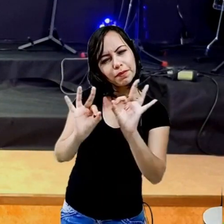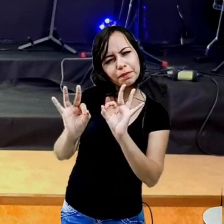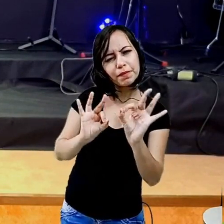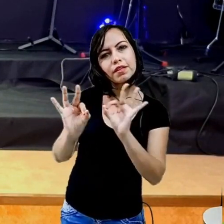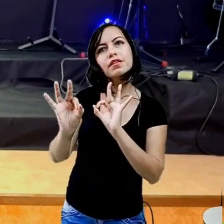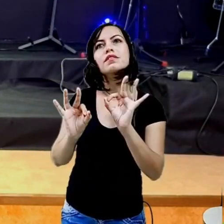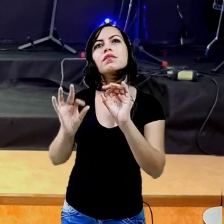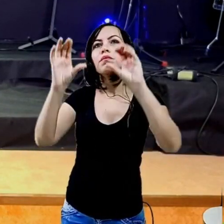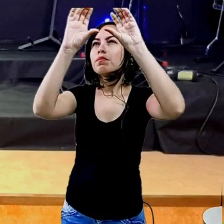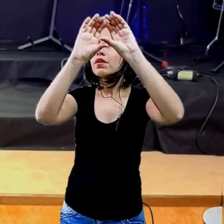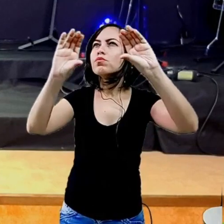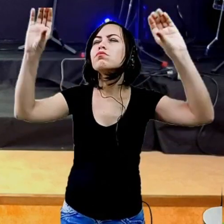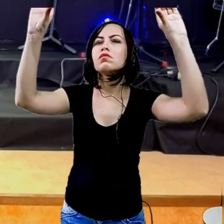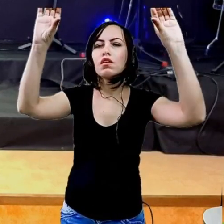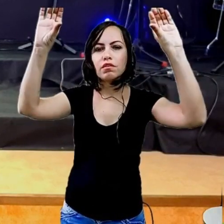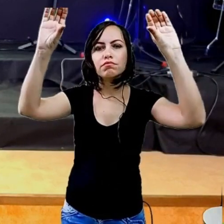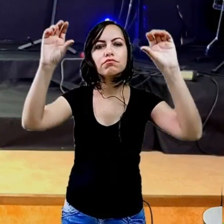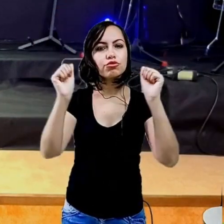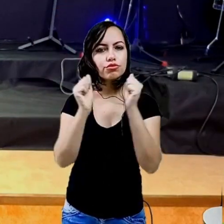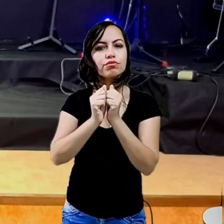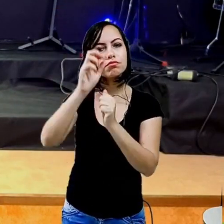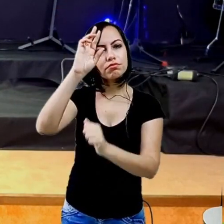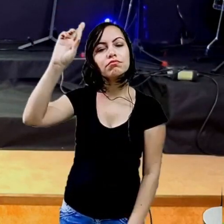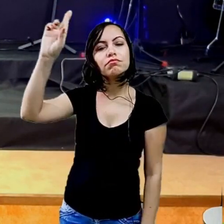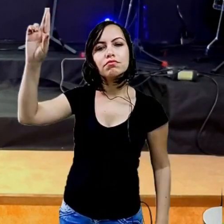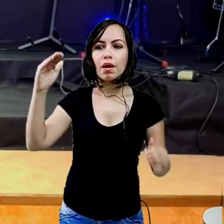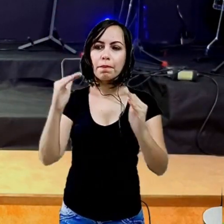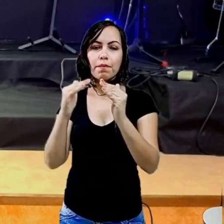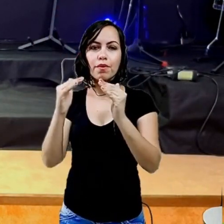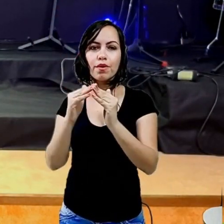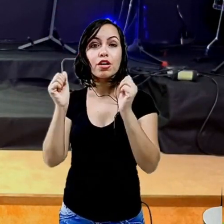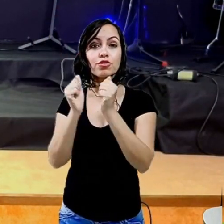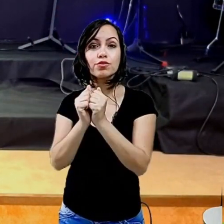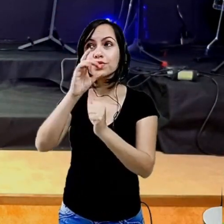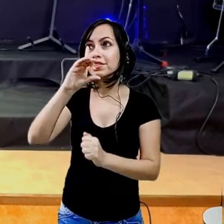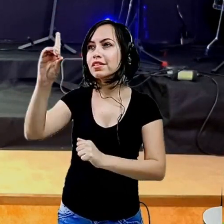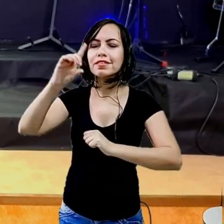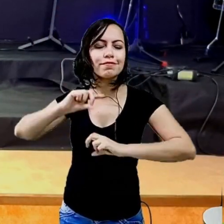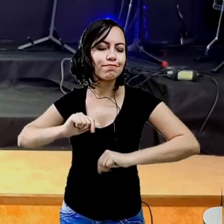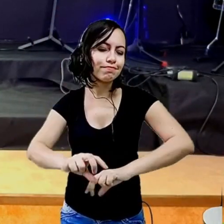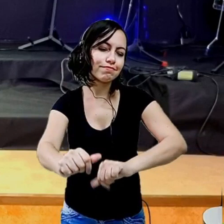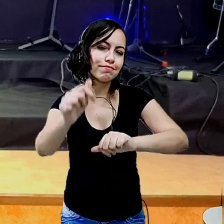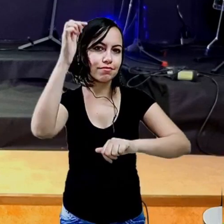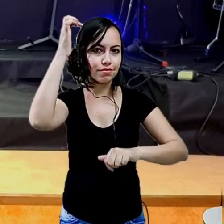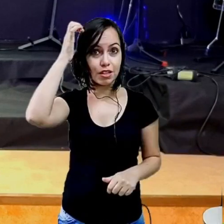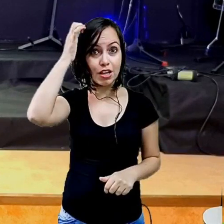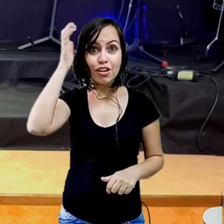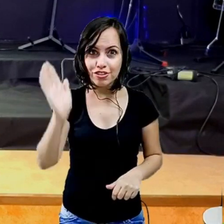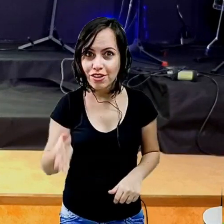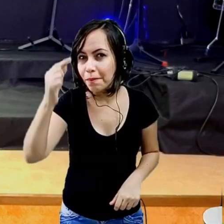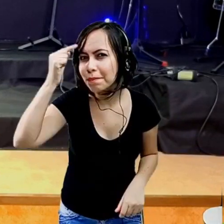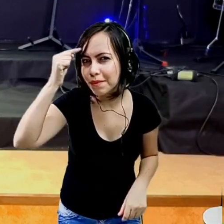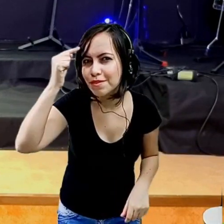a eternidade com o Senhor, para morar com Ele para sempre na eternidade. Você já pensou